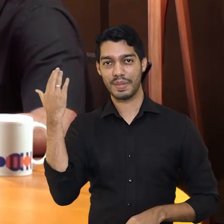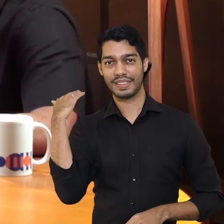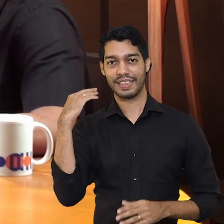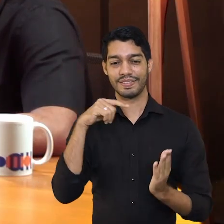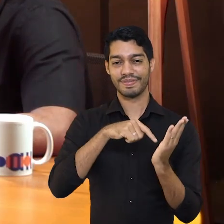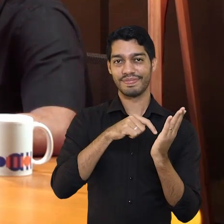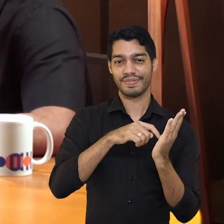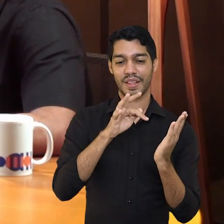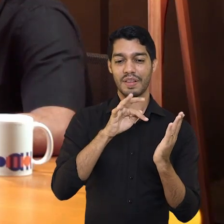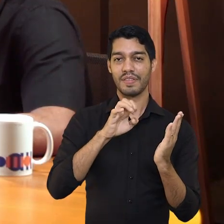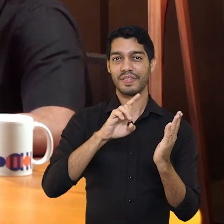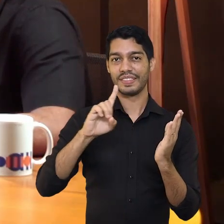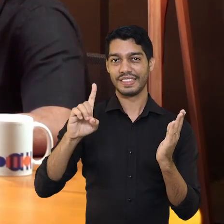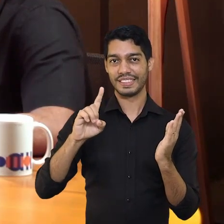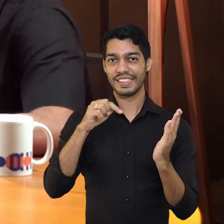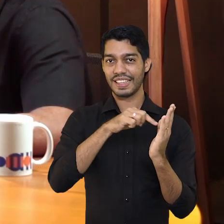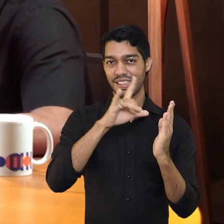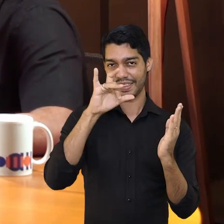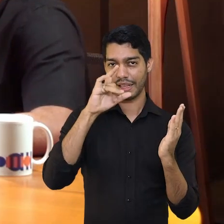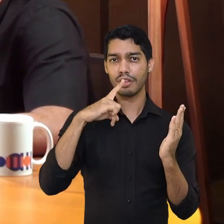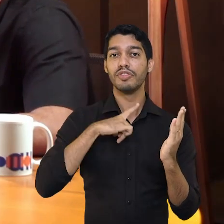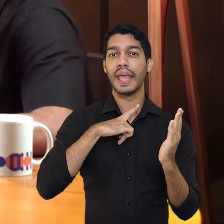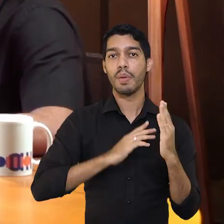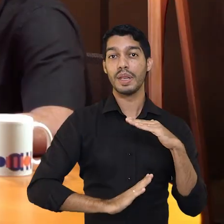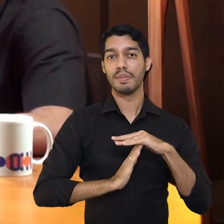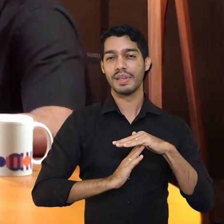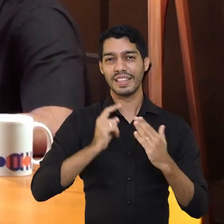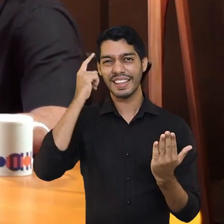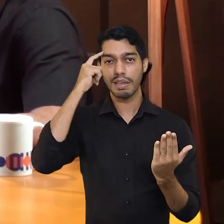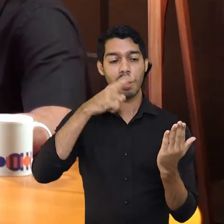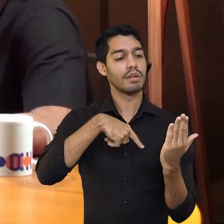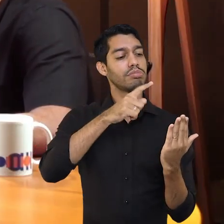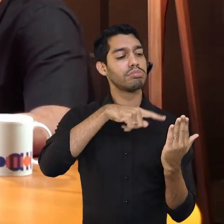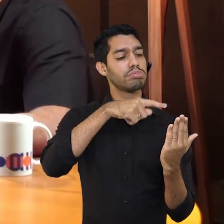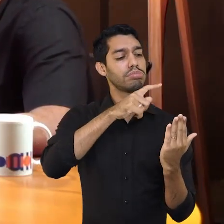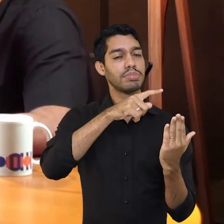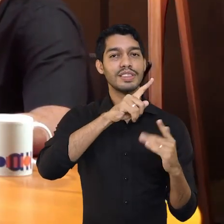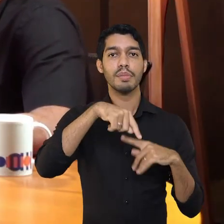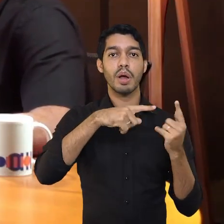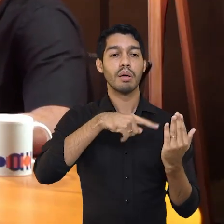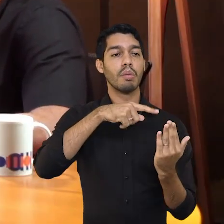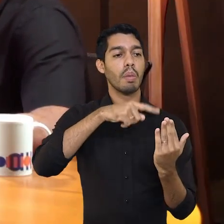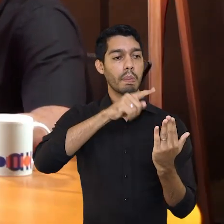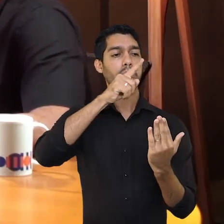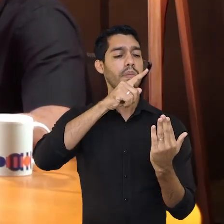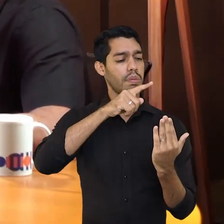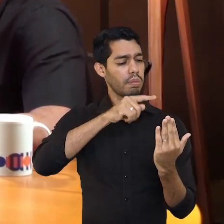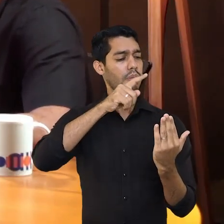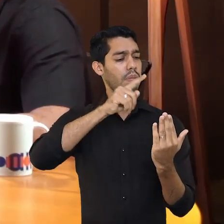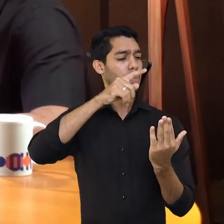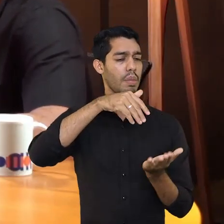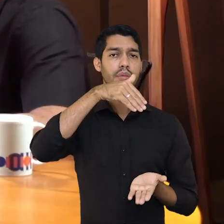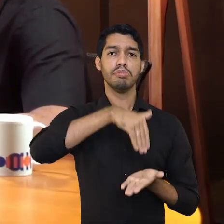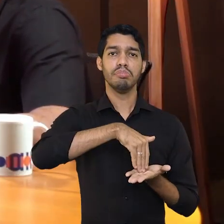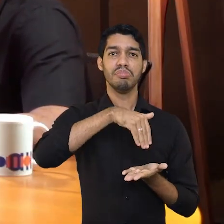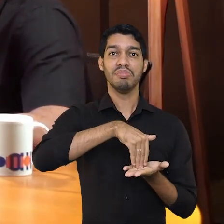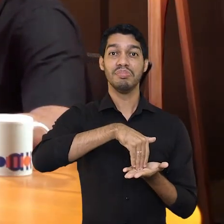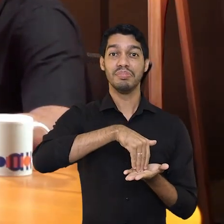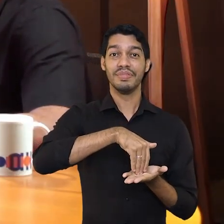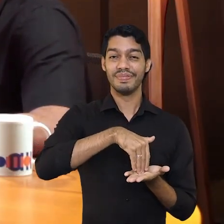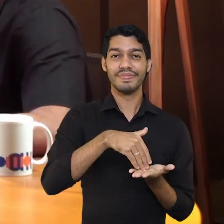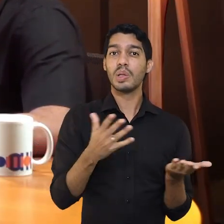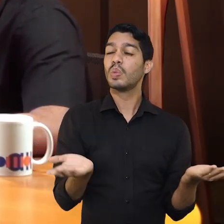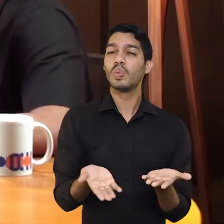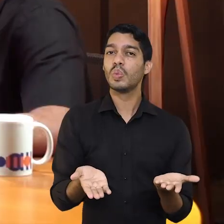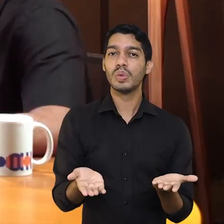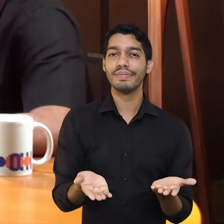feed do Instagram tinha um limite. Você lembra disso? Você pegou essa época? Você rolava e tinha uma hora que chegava um final. Você não tinha mais nada. E hoje em dia,